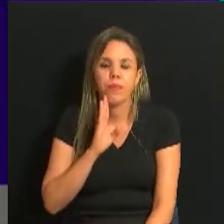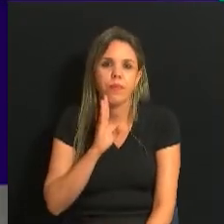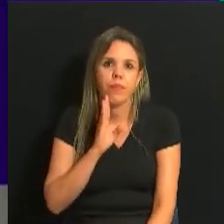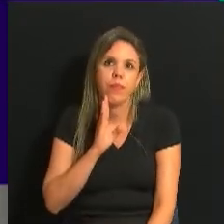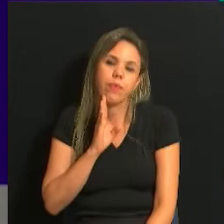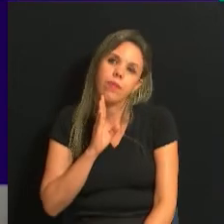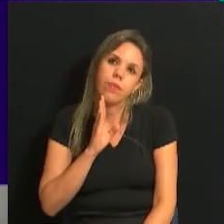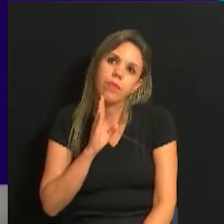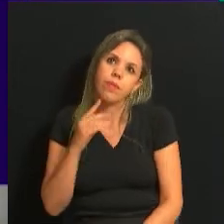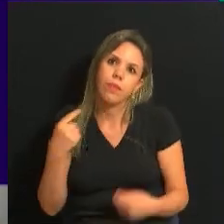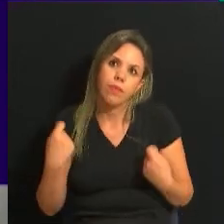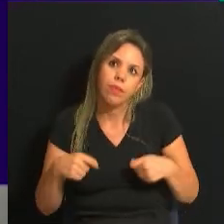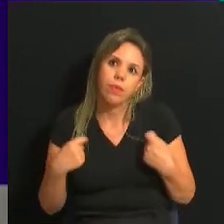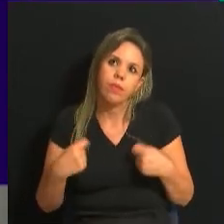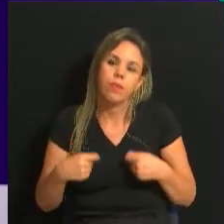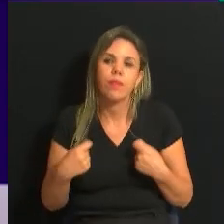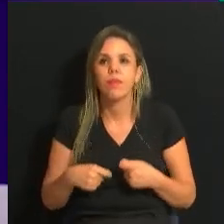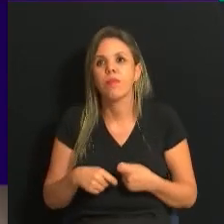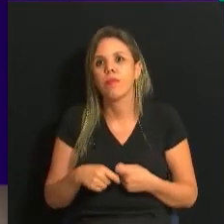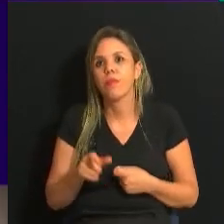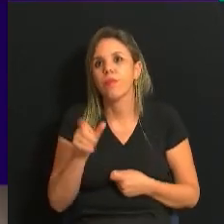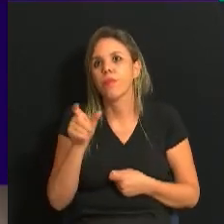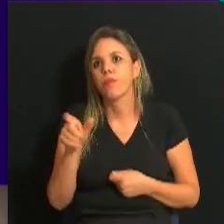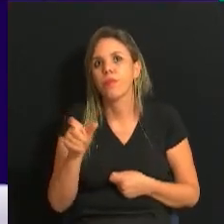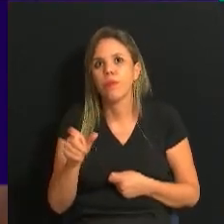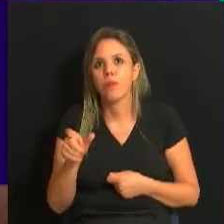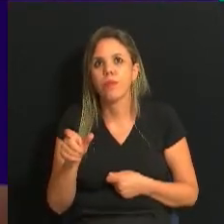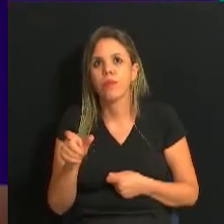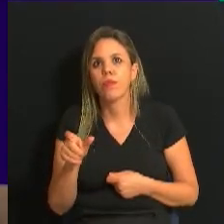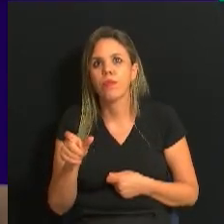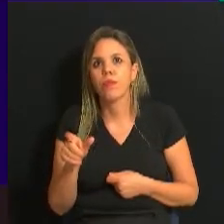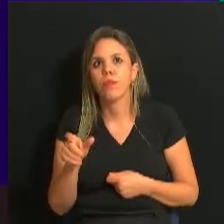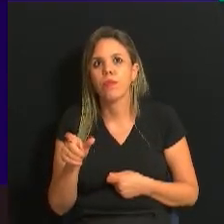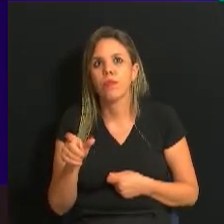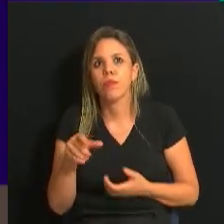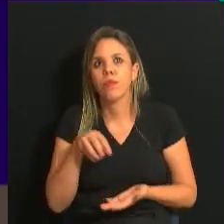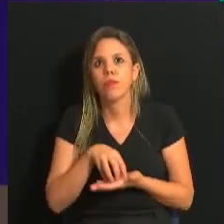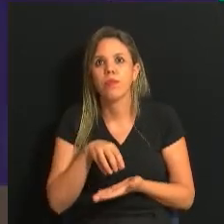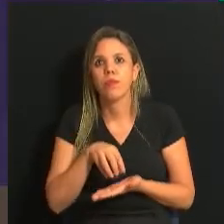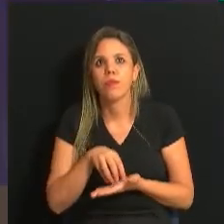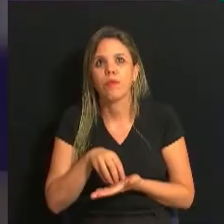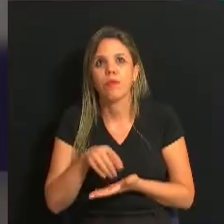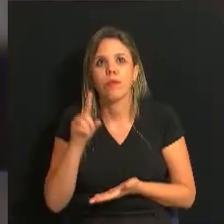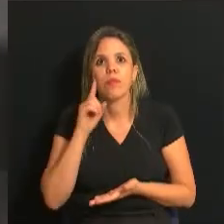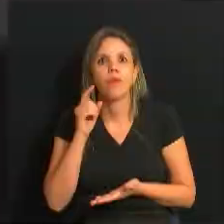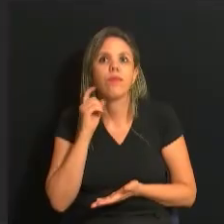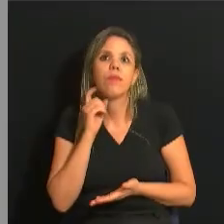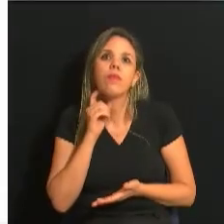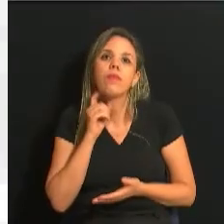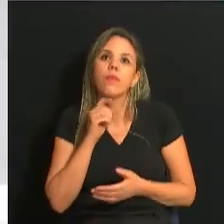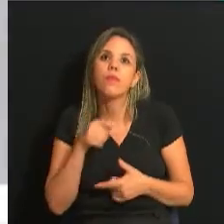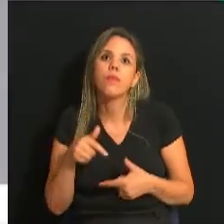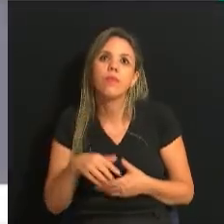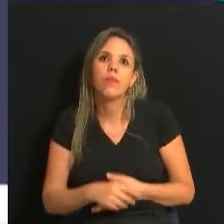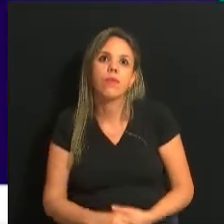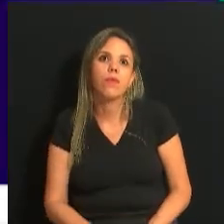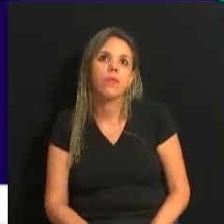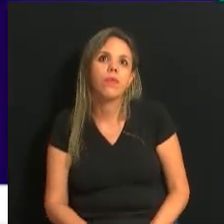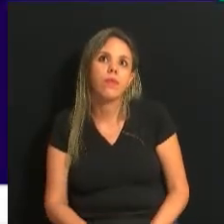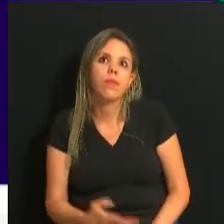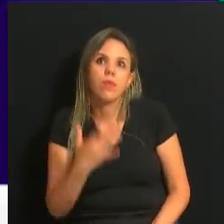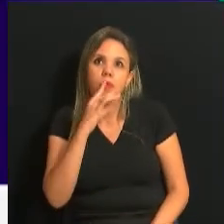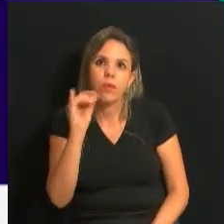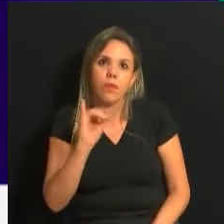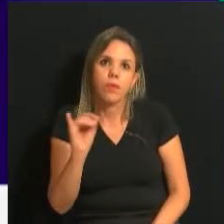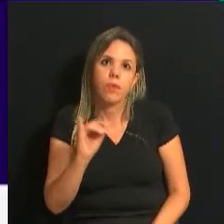a necessidade de retirada de ingressos na bilheteria da unidade no dia da atividade. O Iguatemi